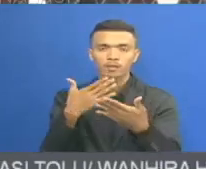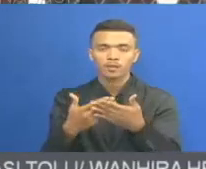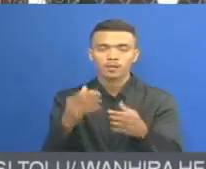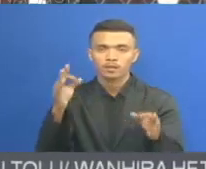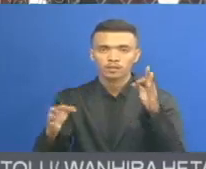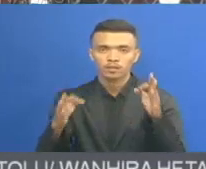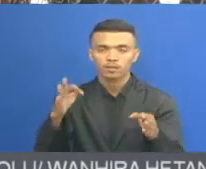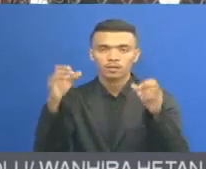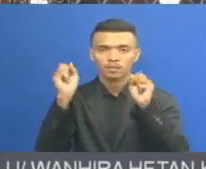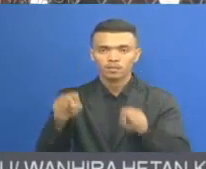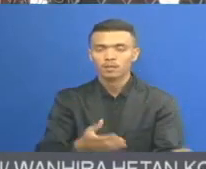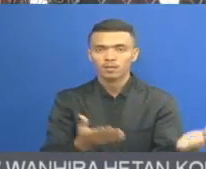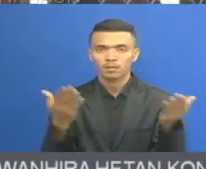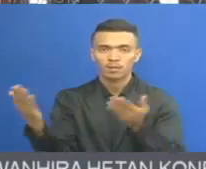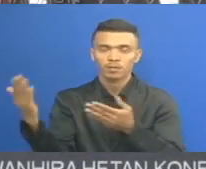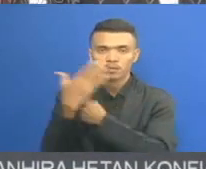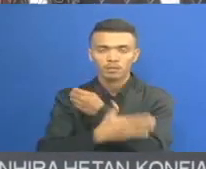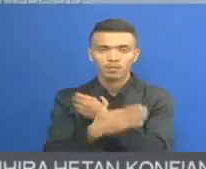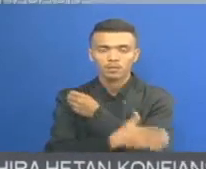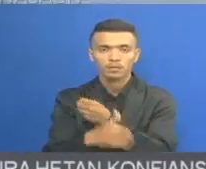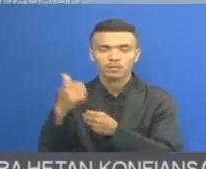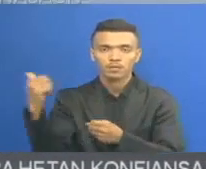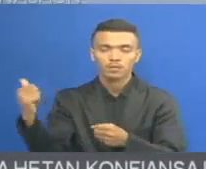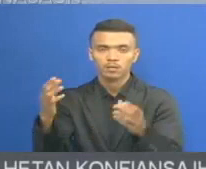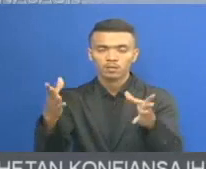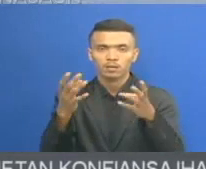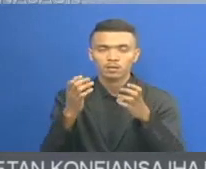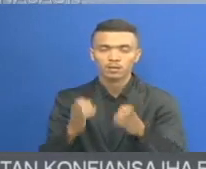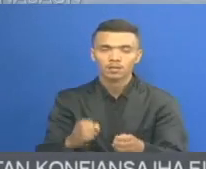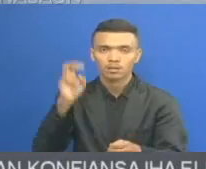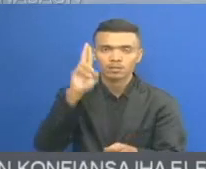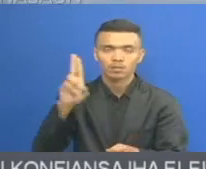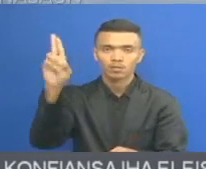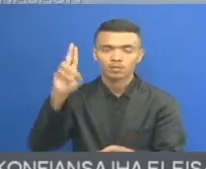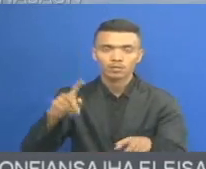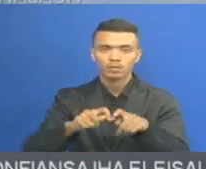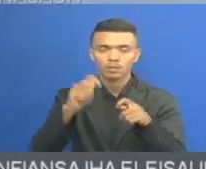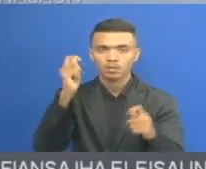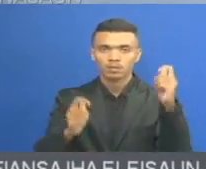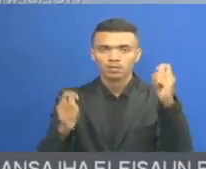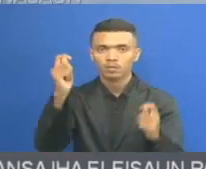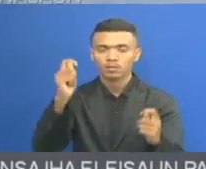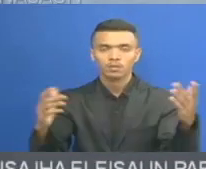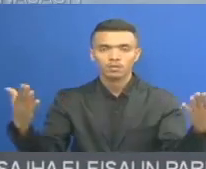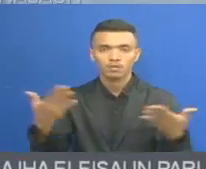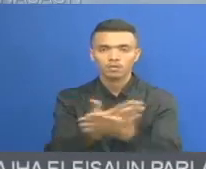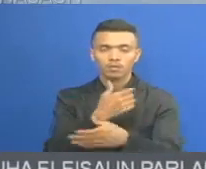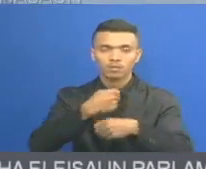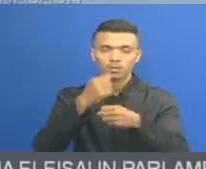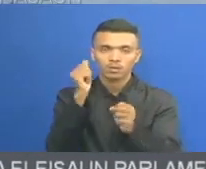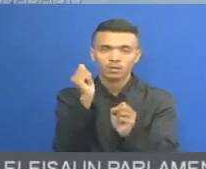não é bela exporta para o livro. Tocar que industrial ne usa tecnologia moderna para o insama ka tu produce